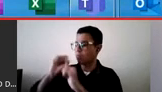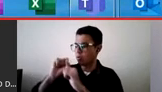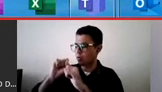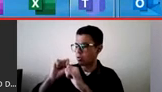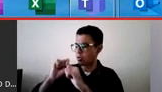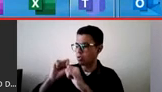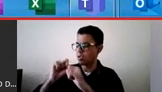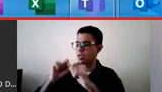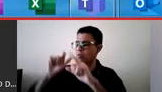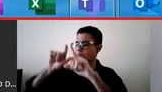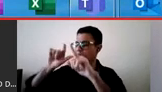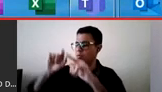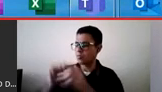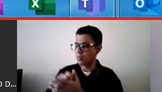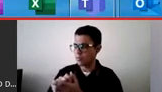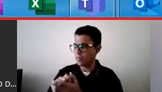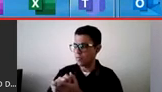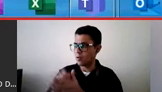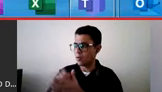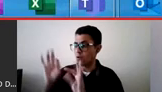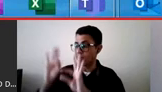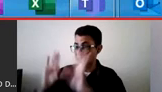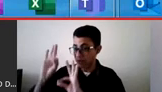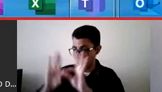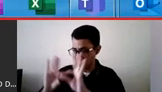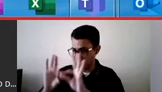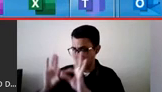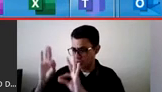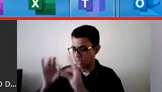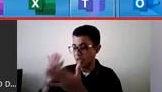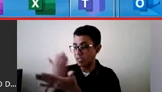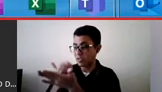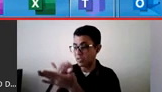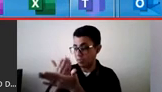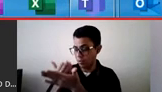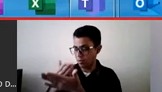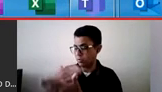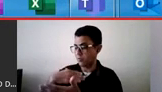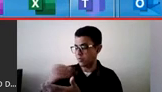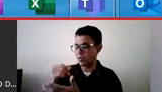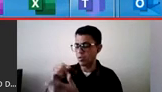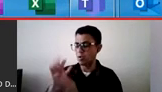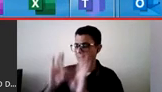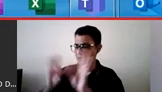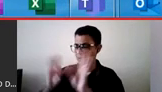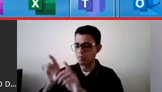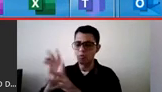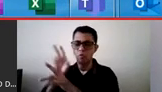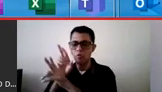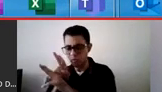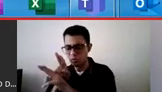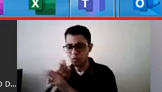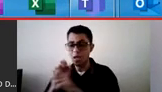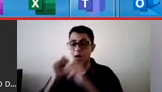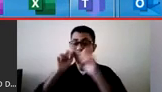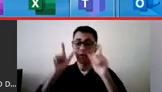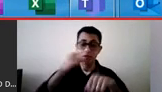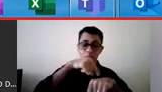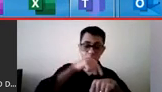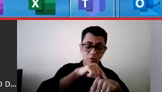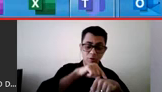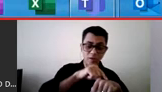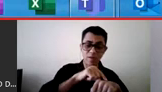de rotina, você pode controlar o período de sono da criança, olha, estipular, olha, acorda tal hora, vai dormir